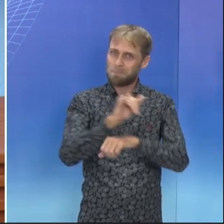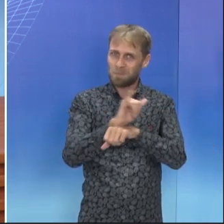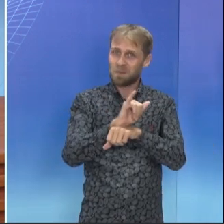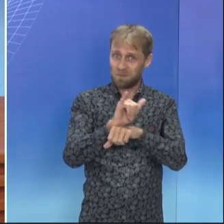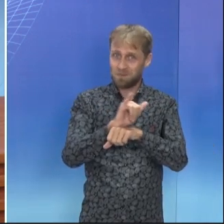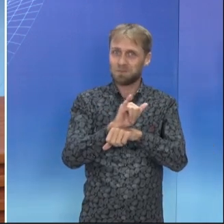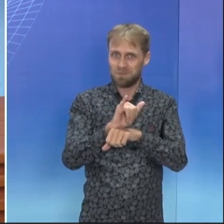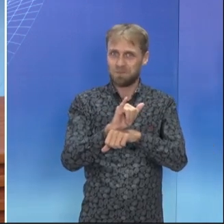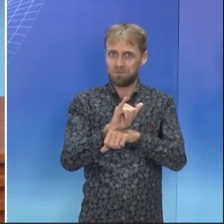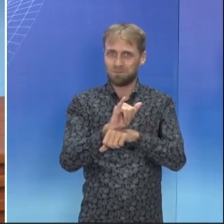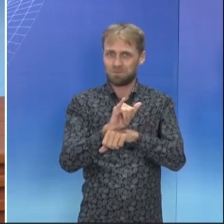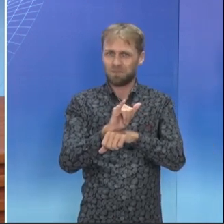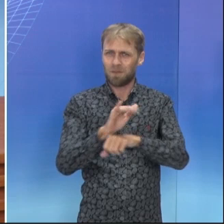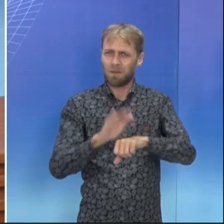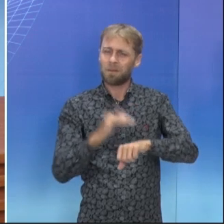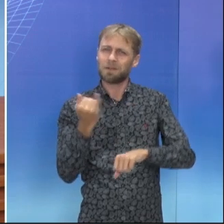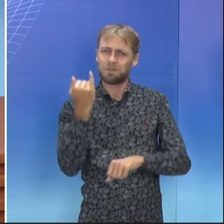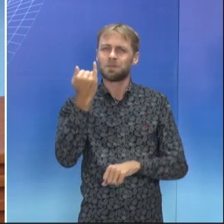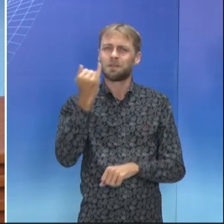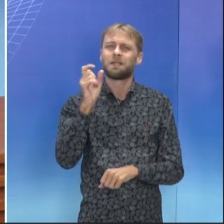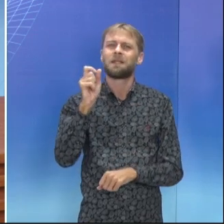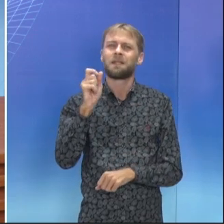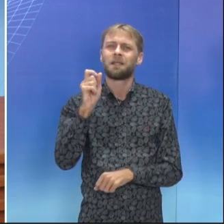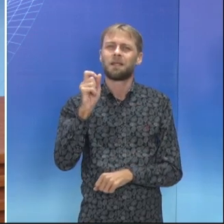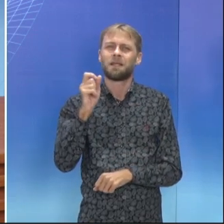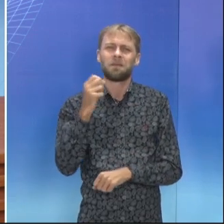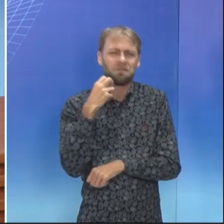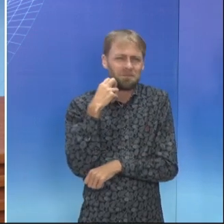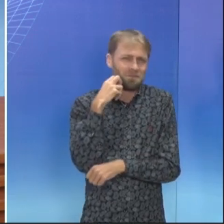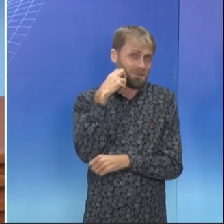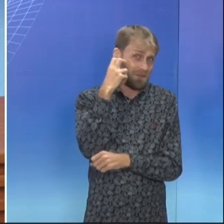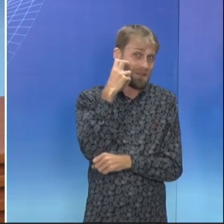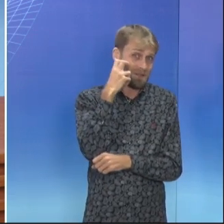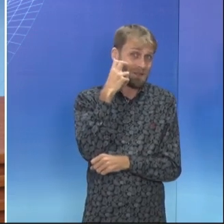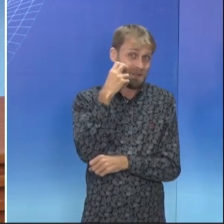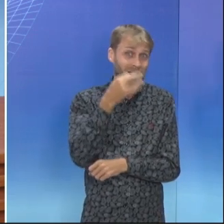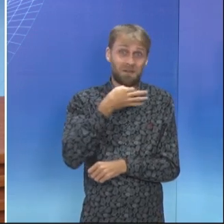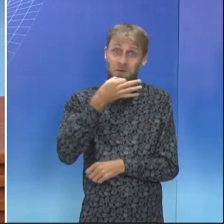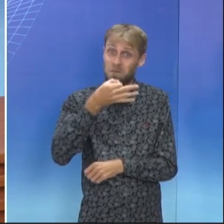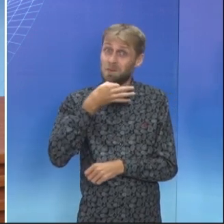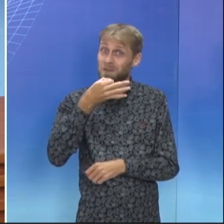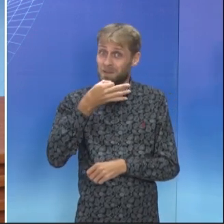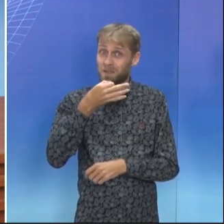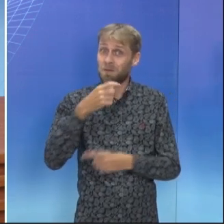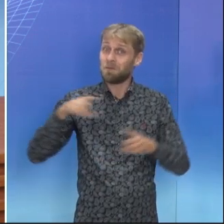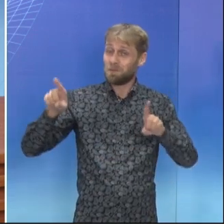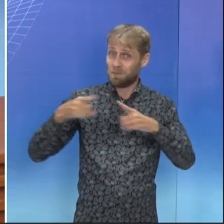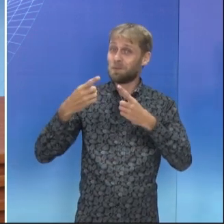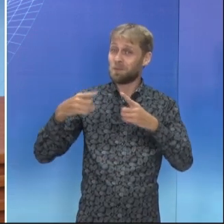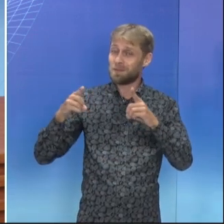no YouTube, principalmente aqueles que são mais tímidos, coloquem aqui a